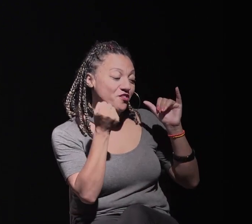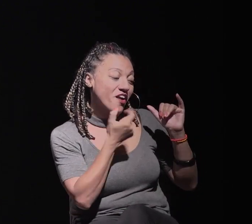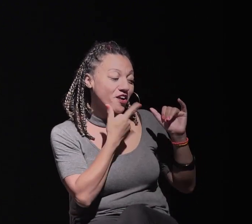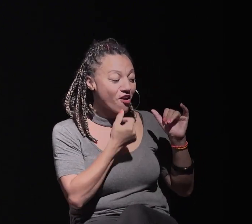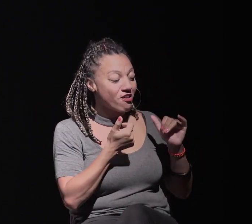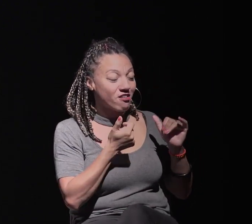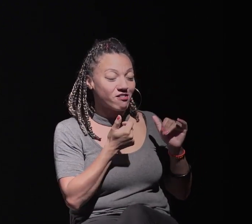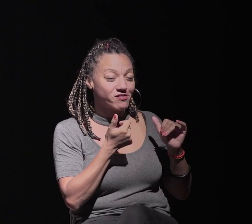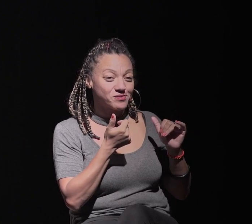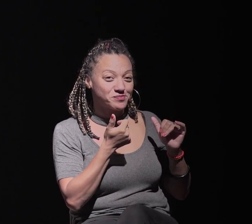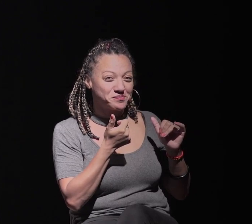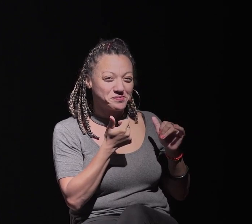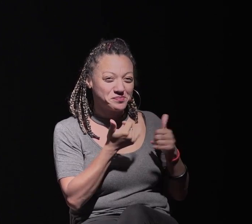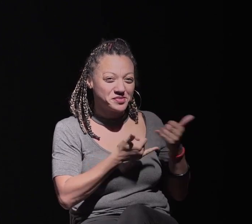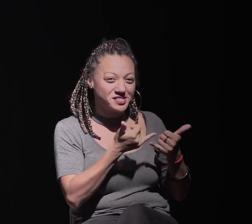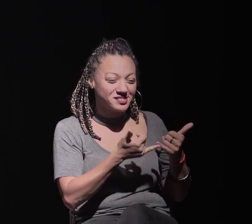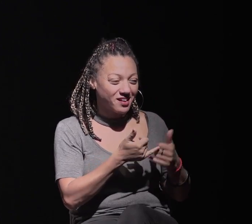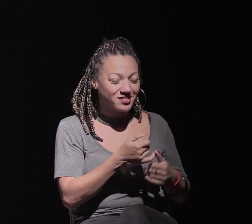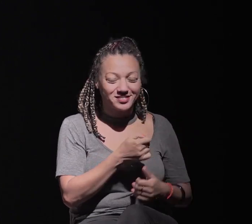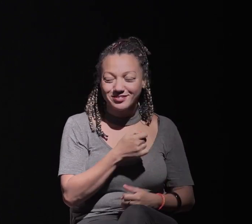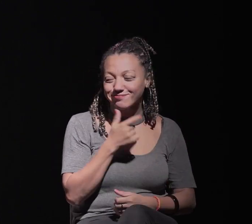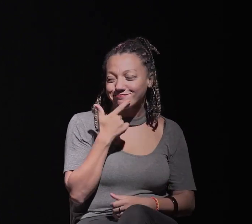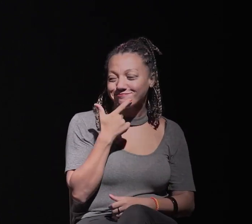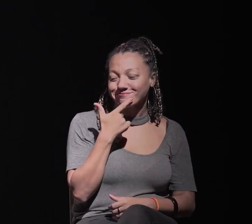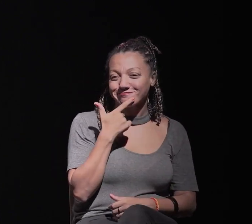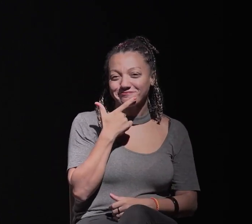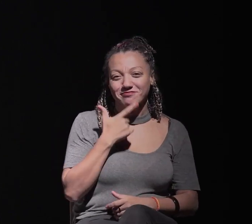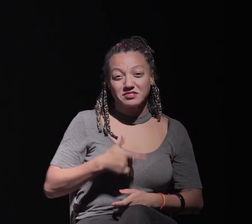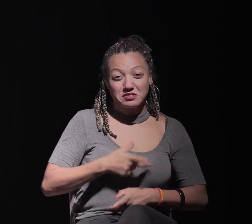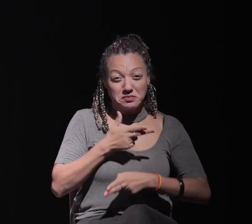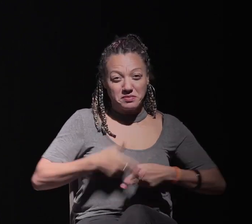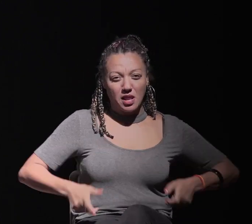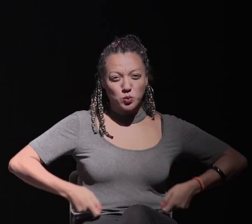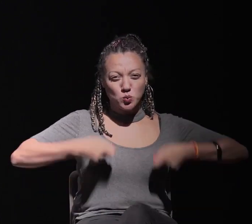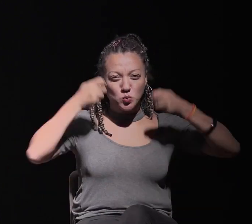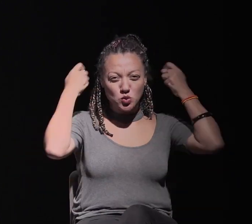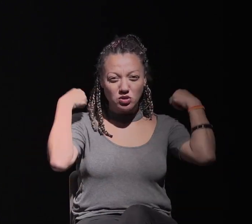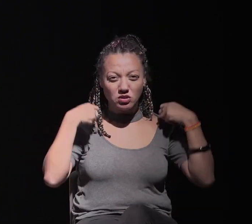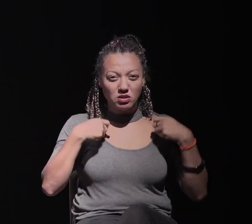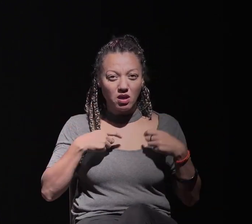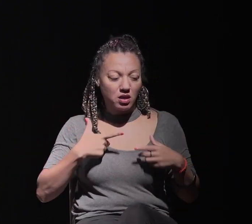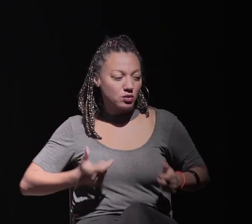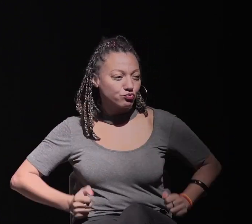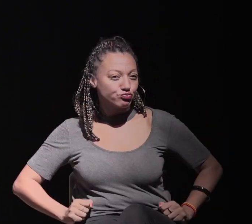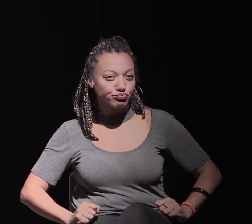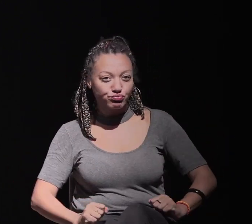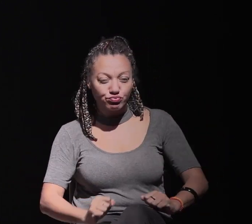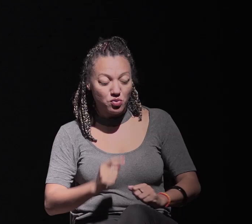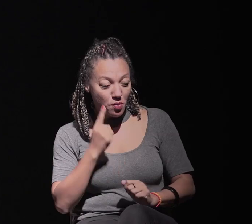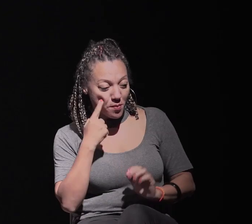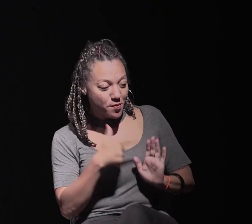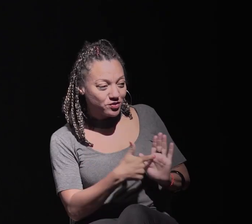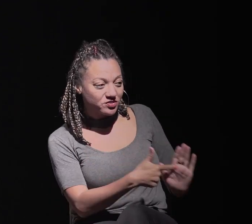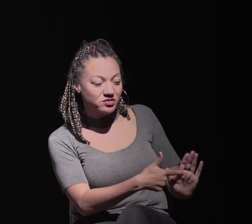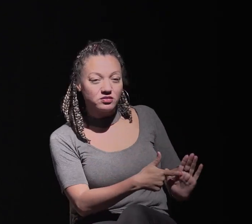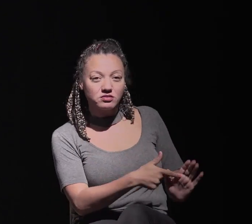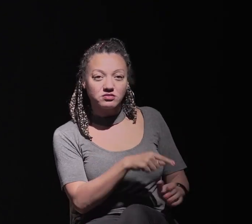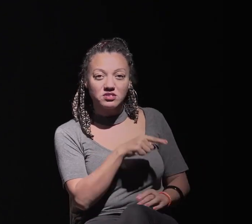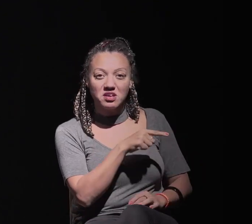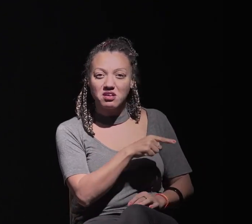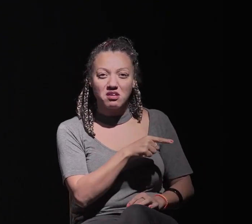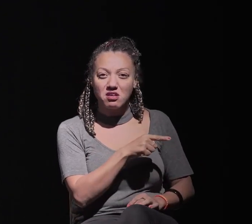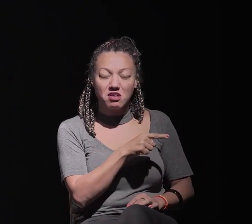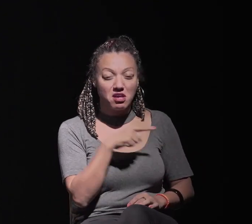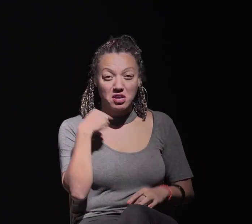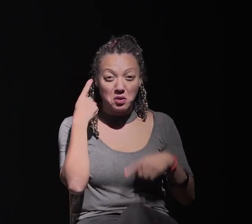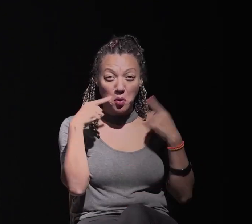sorriu amarelo, tiramos a roupa. Dobrei os ombros até o chão e me mostrei. Ele não mugiu,